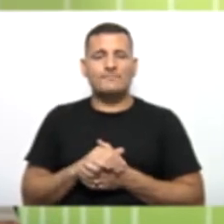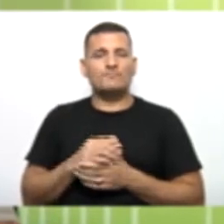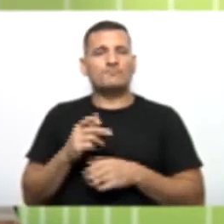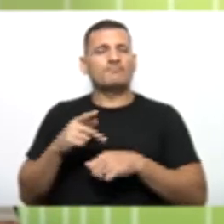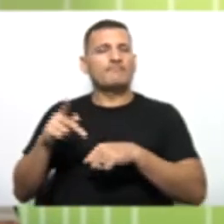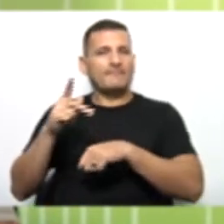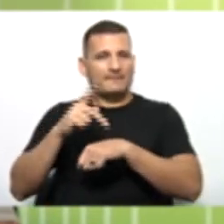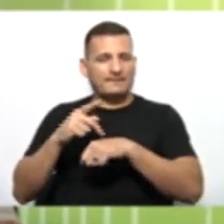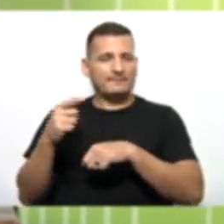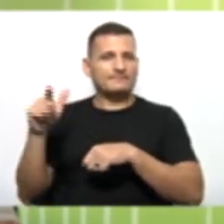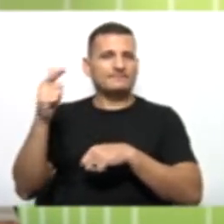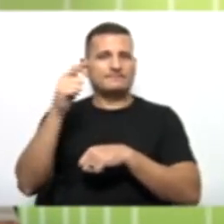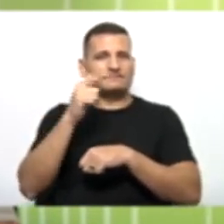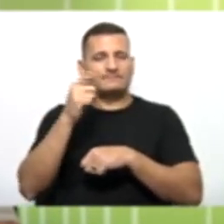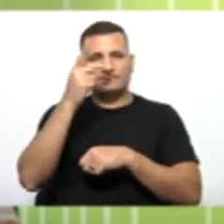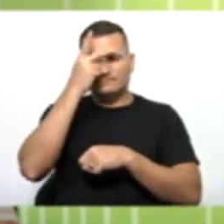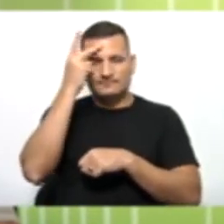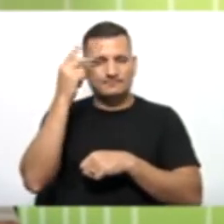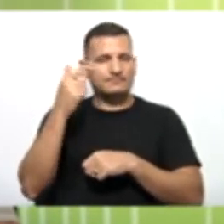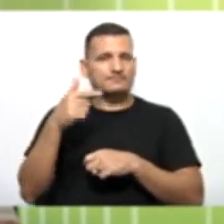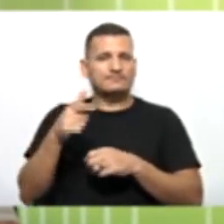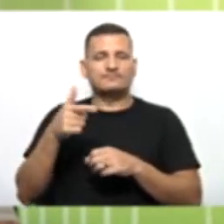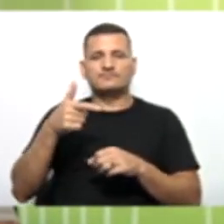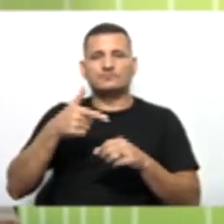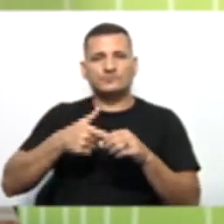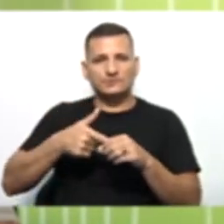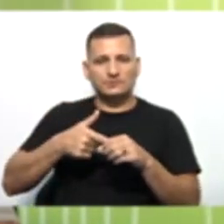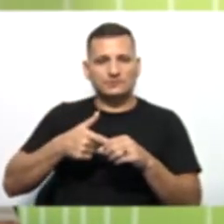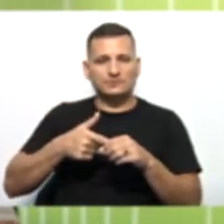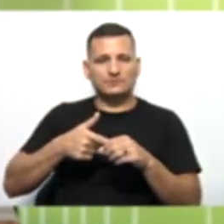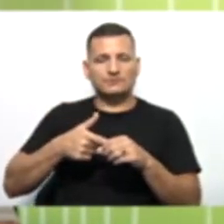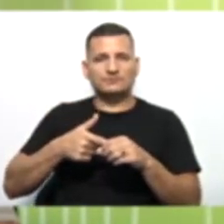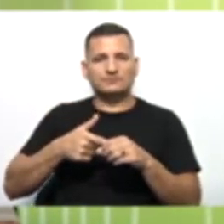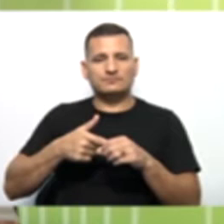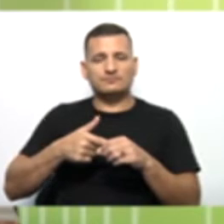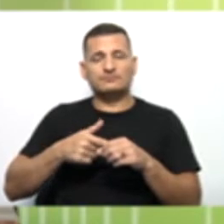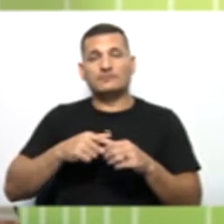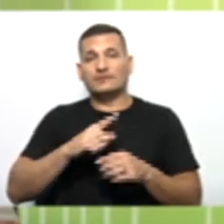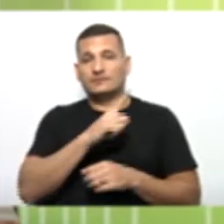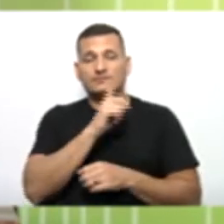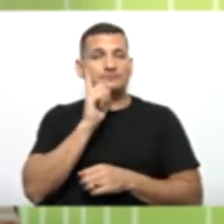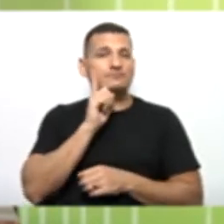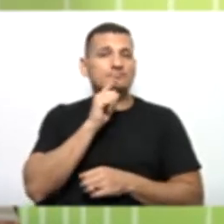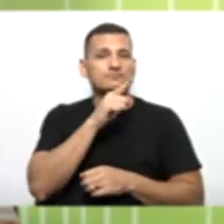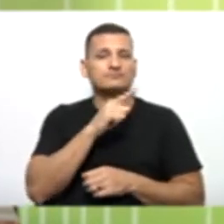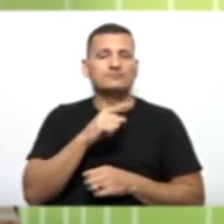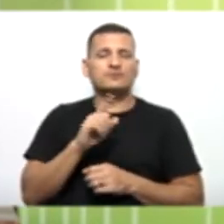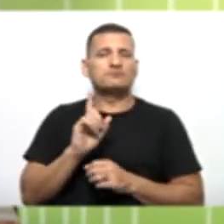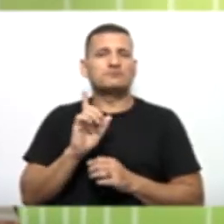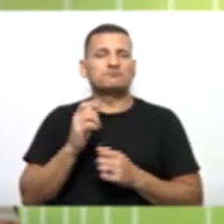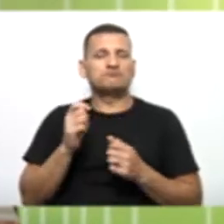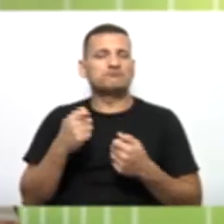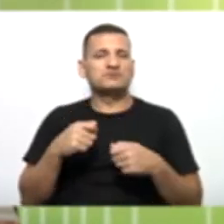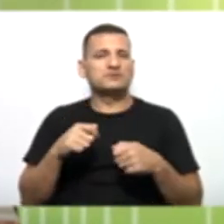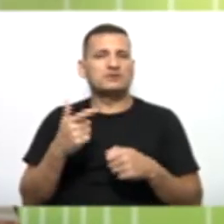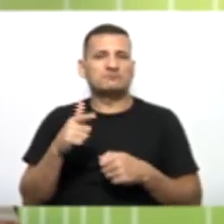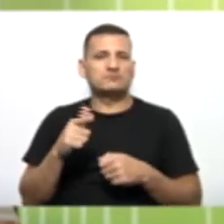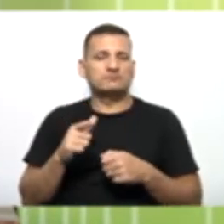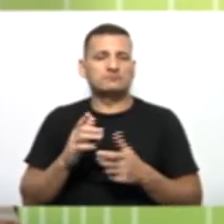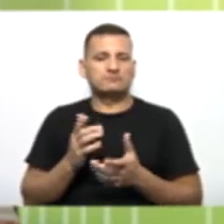países, as pessoas não têm o combustível necessário para colocar no carro lá, eles andam sem nenhuma necessidade.